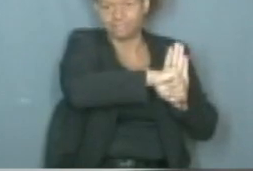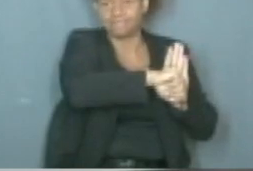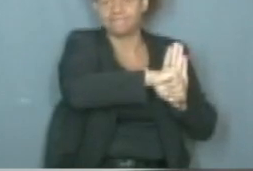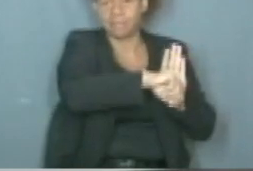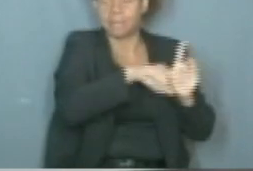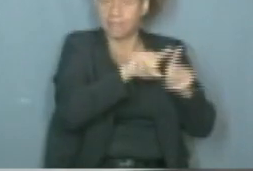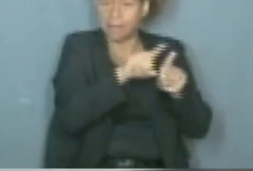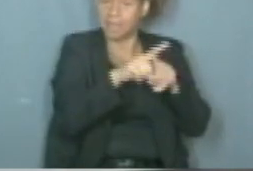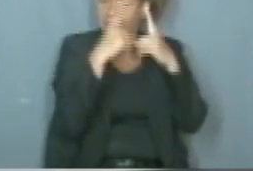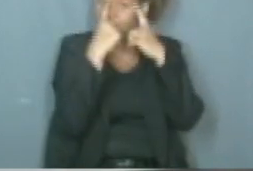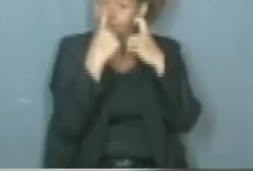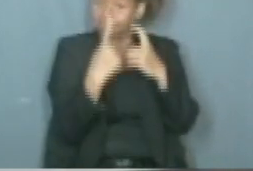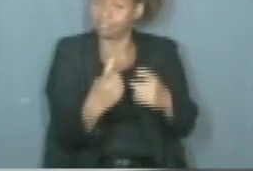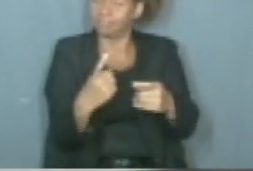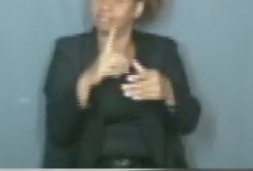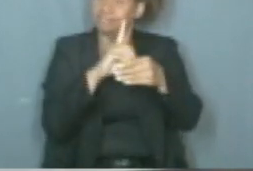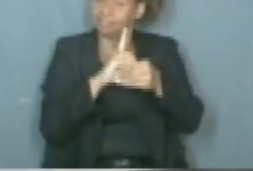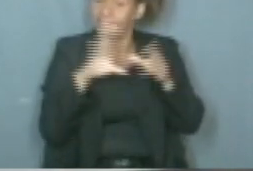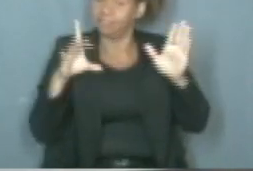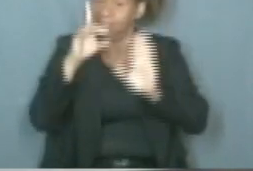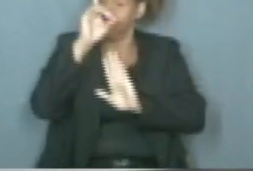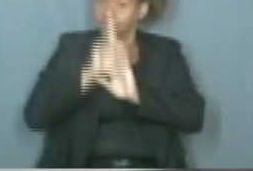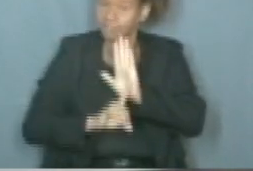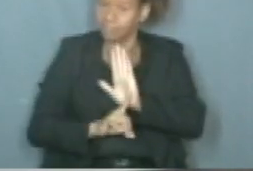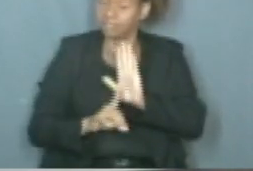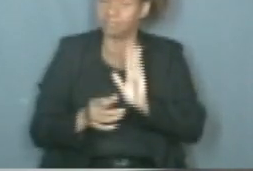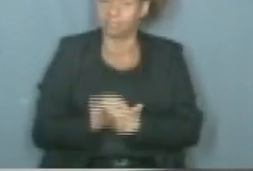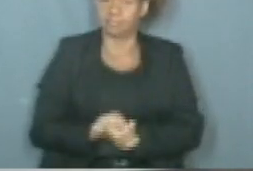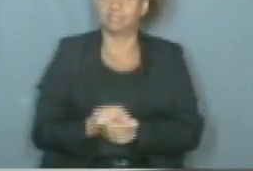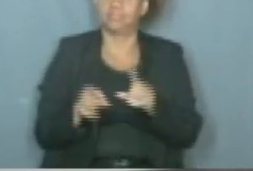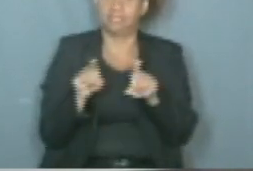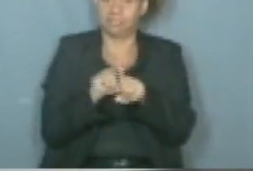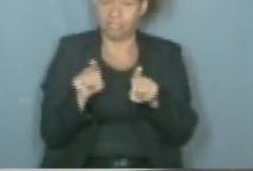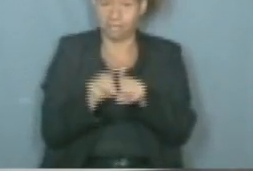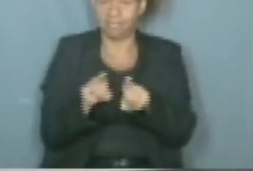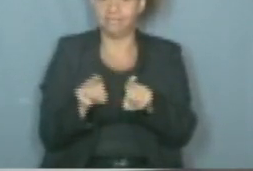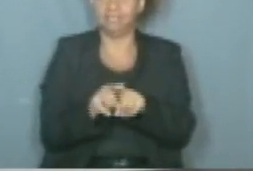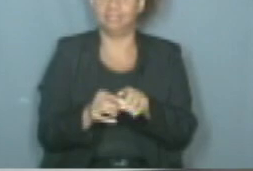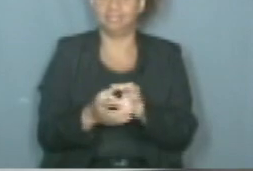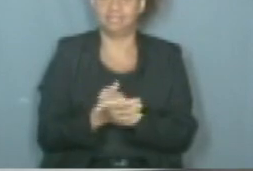abolição violenta do Estado Democrático de Direito e